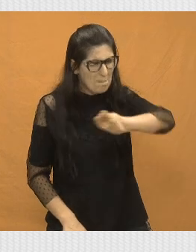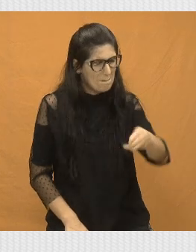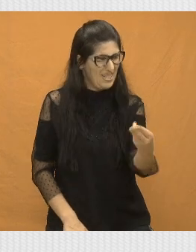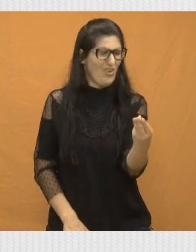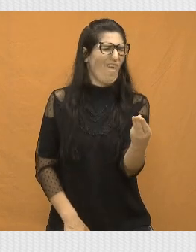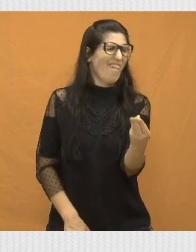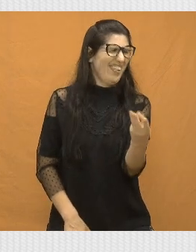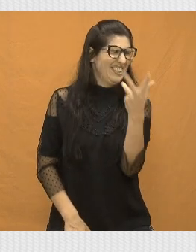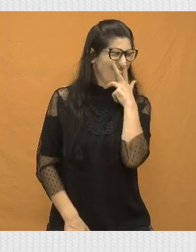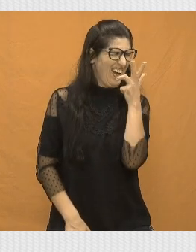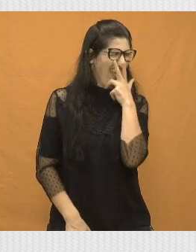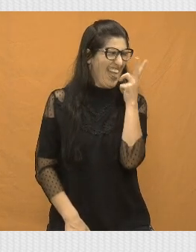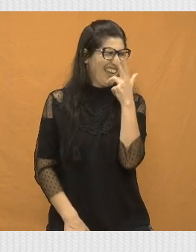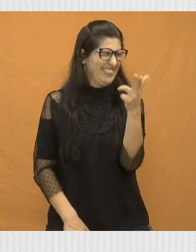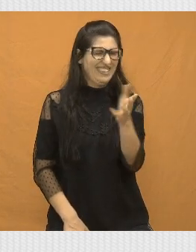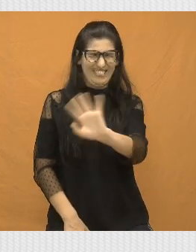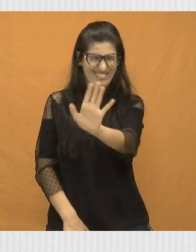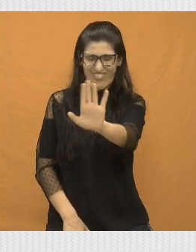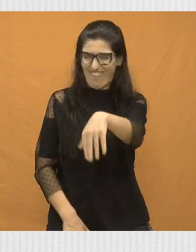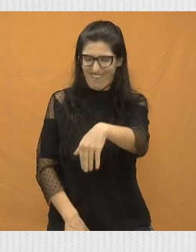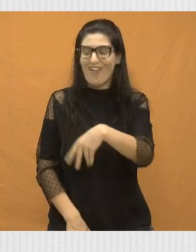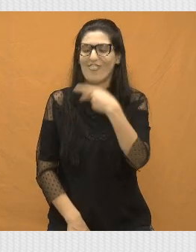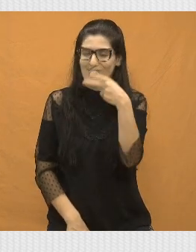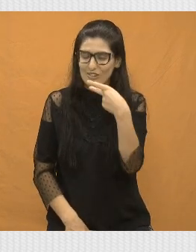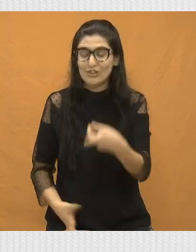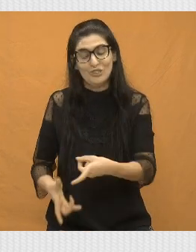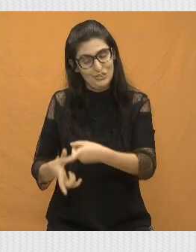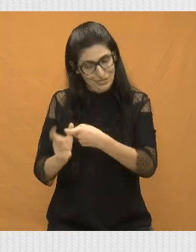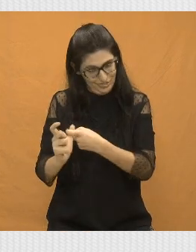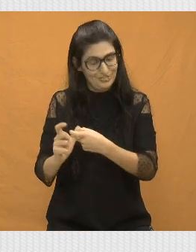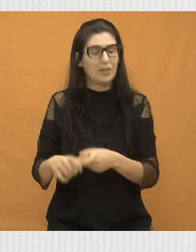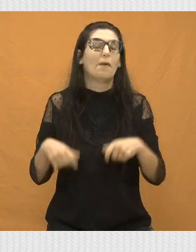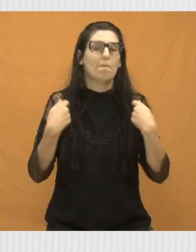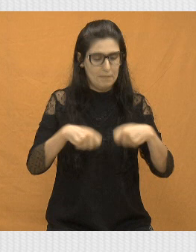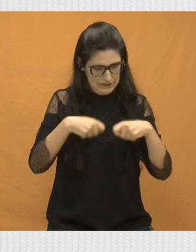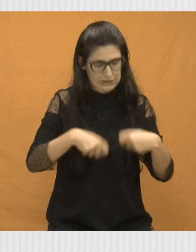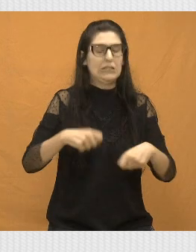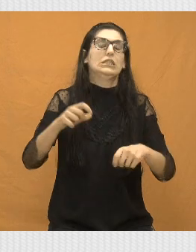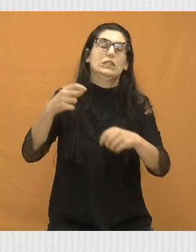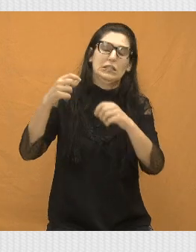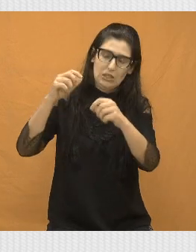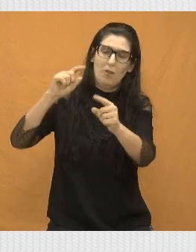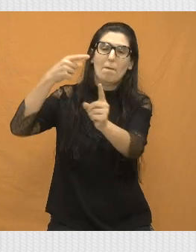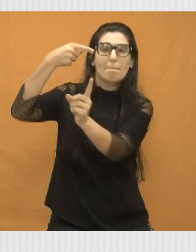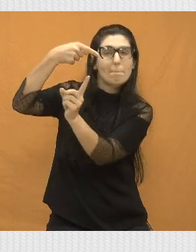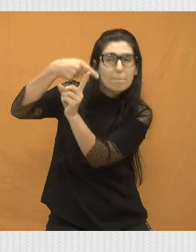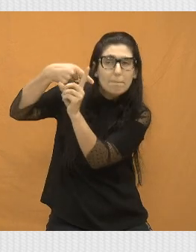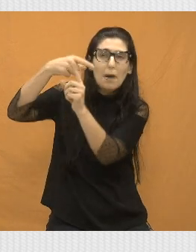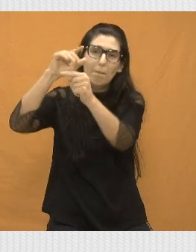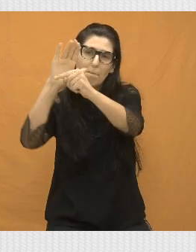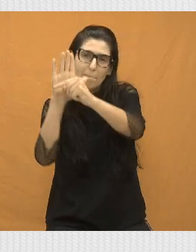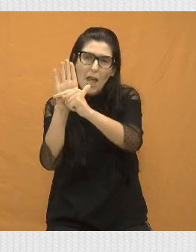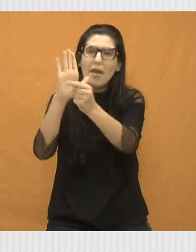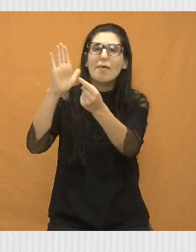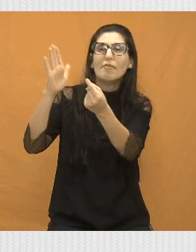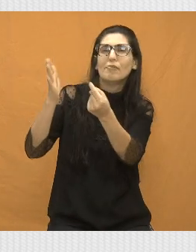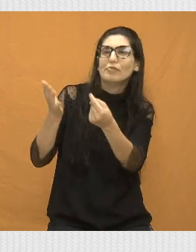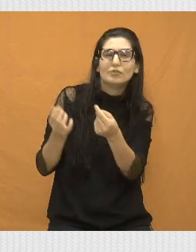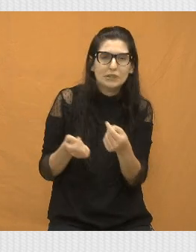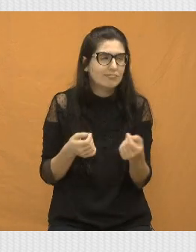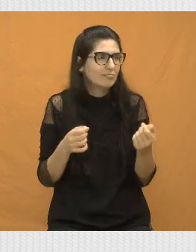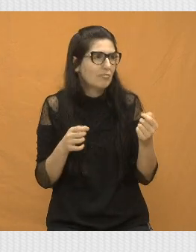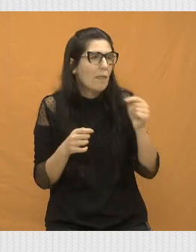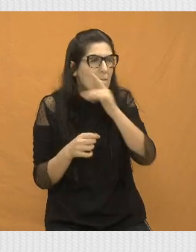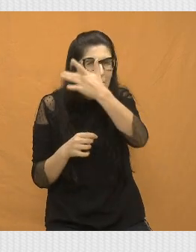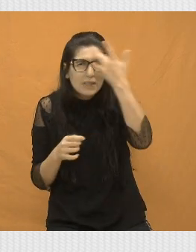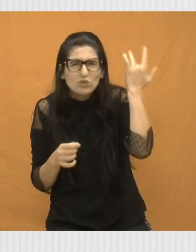Na verdade, nós estamos falando de dívidas. Já vou deixar anotado aqui para colocar um sinal e facilitar ainda mais, principalmente o internauta e o telespectador, que se